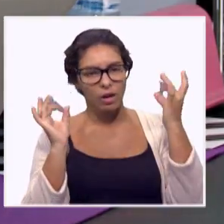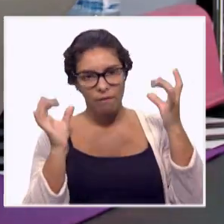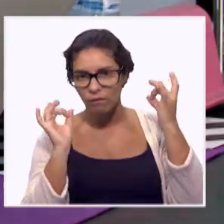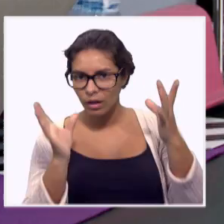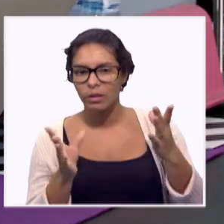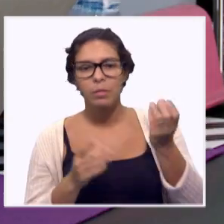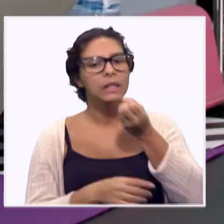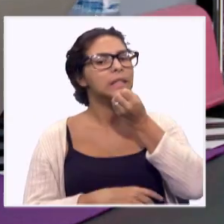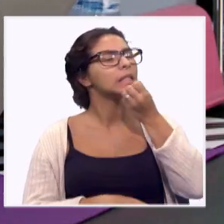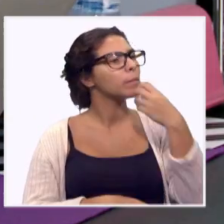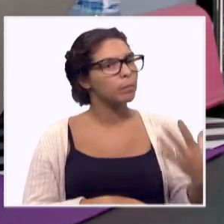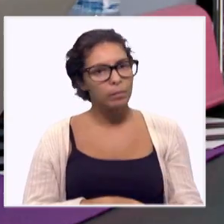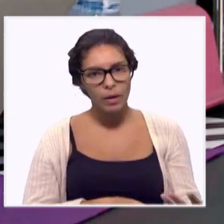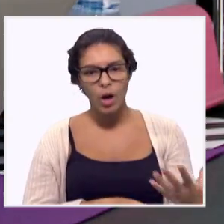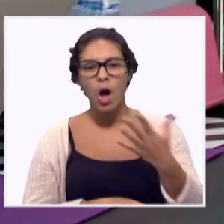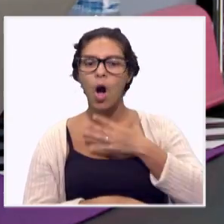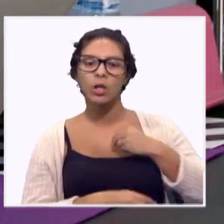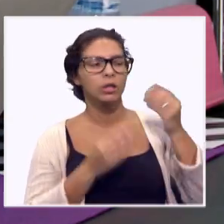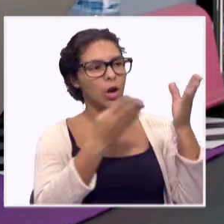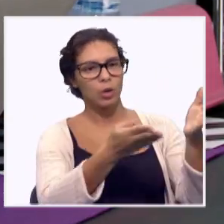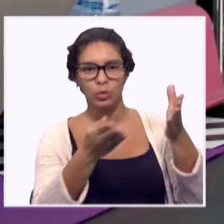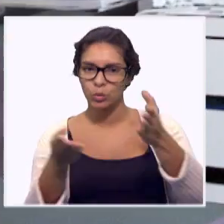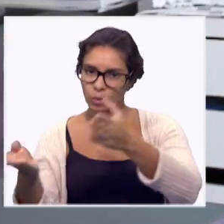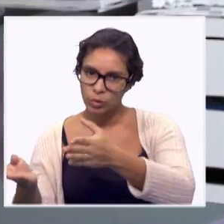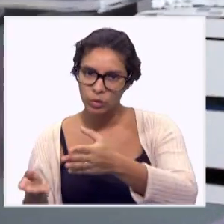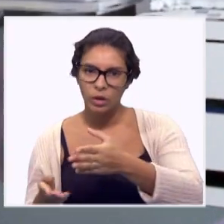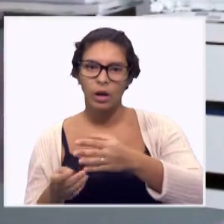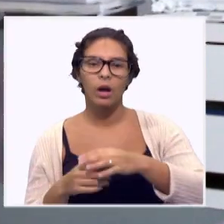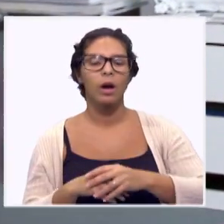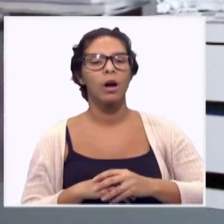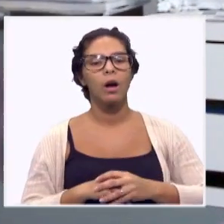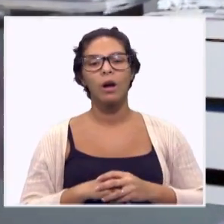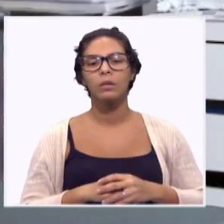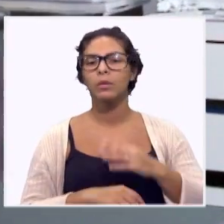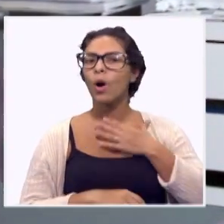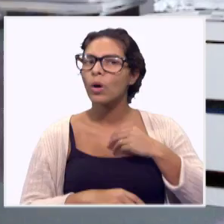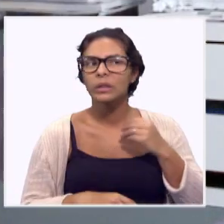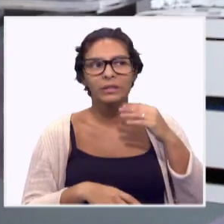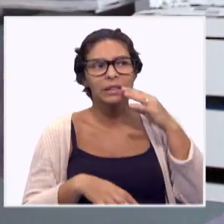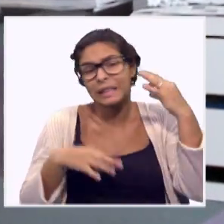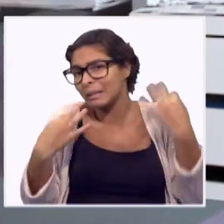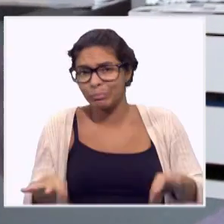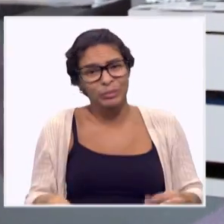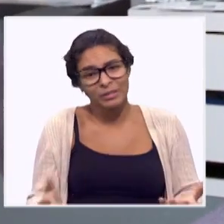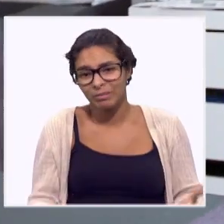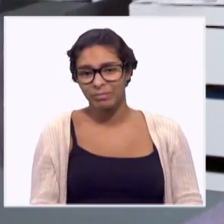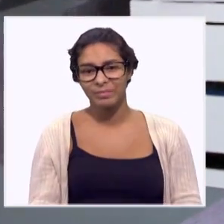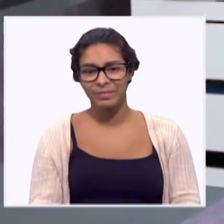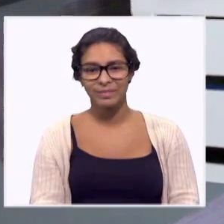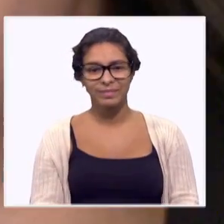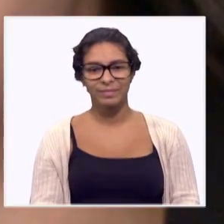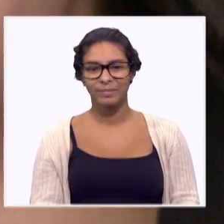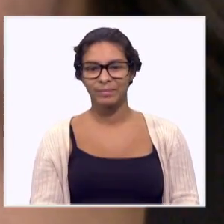divertida, super simpática, que gosta sempre de ajudar. Gosto muito de uma coisa simples.